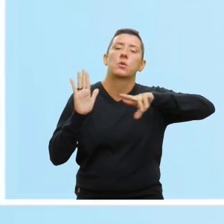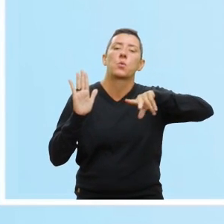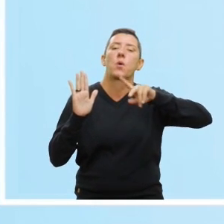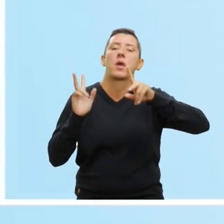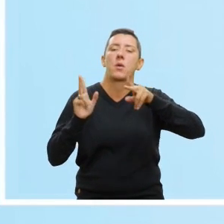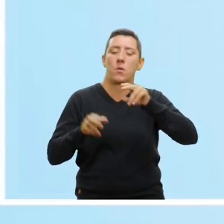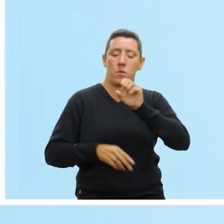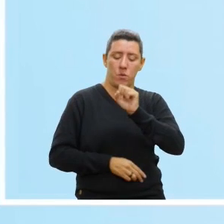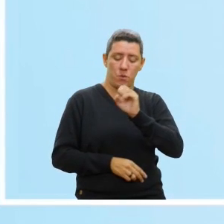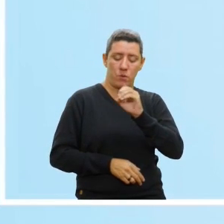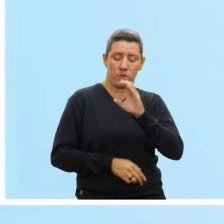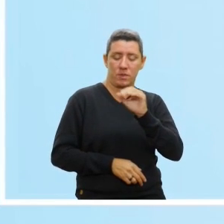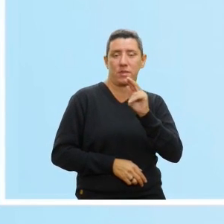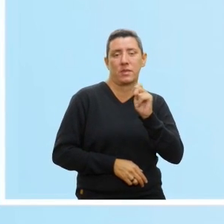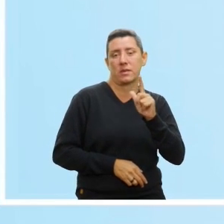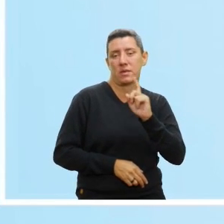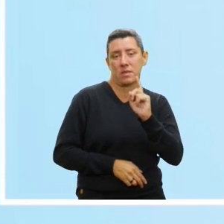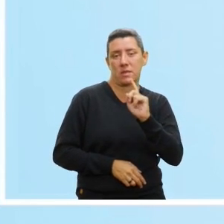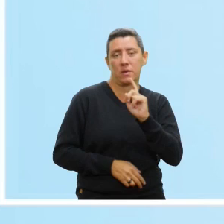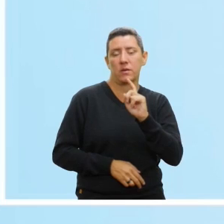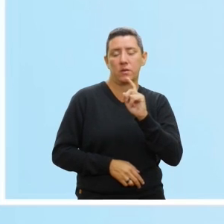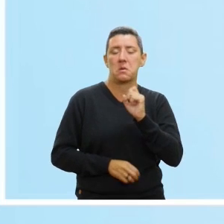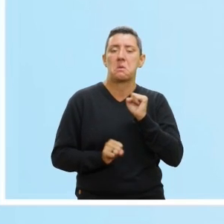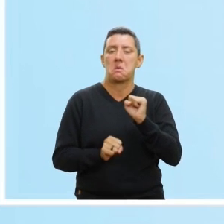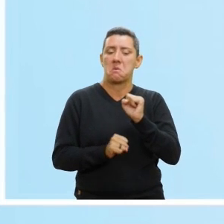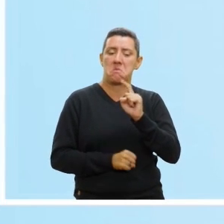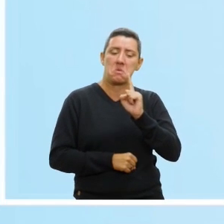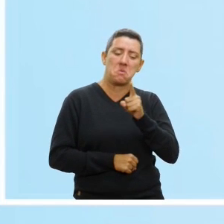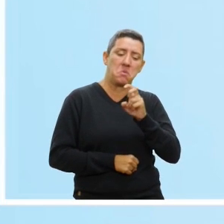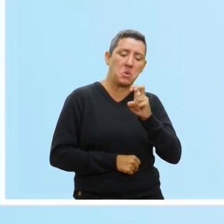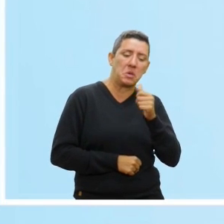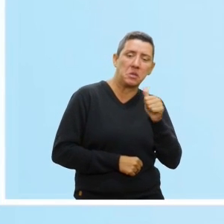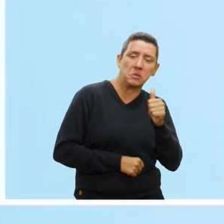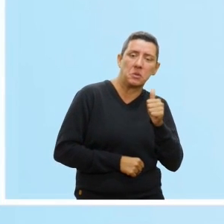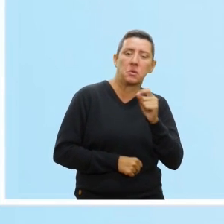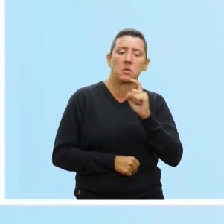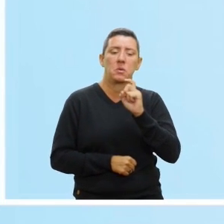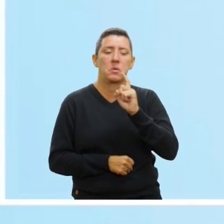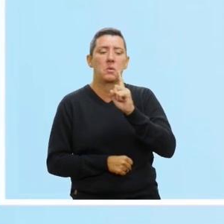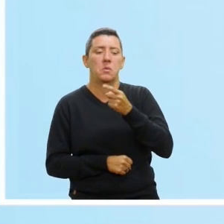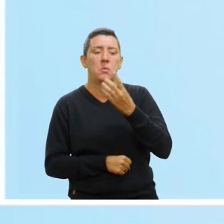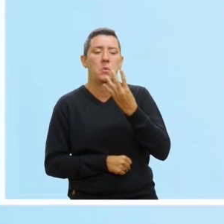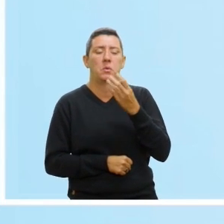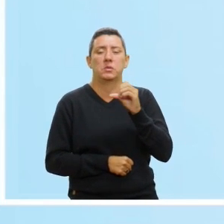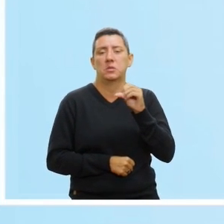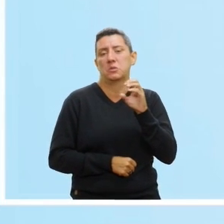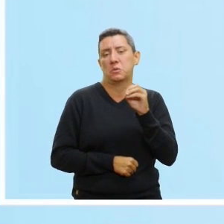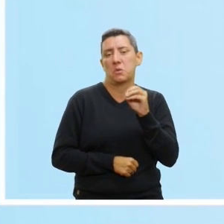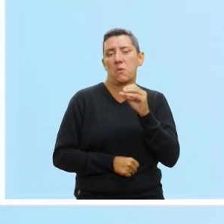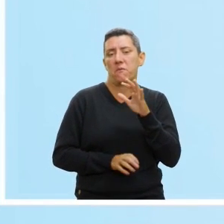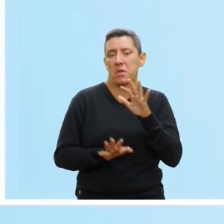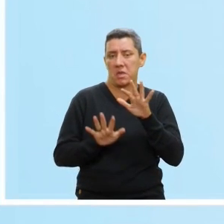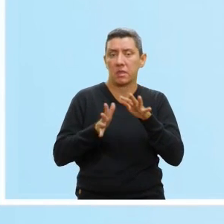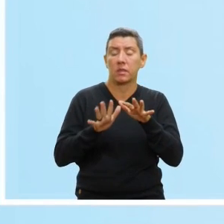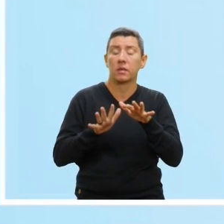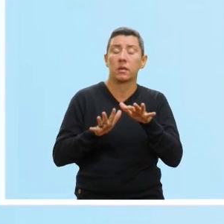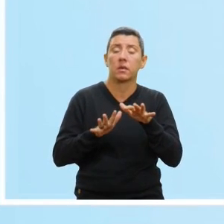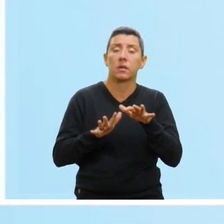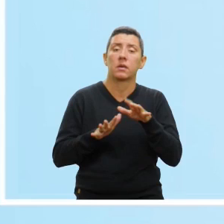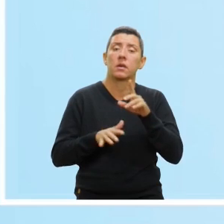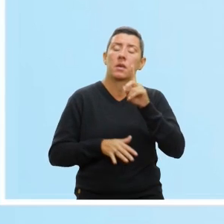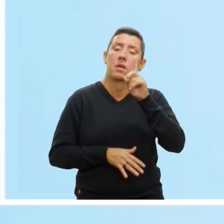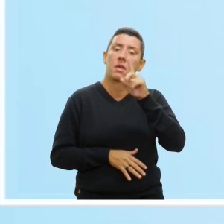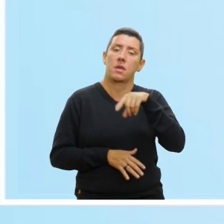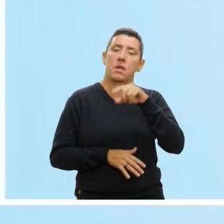canais, tá? Ele geralmente pode ser 1511 ou 1490 nanômetro, tá? Ela é um